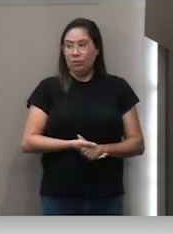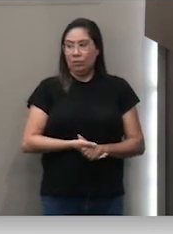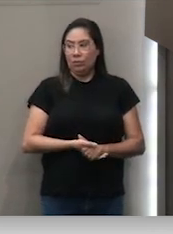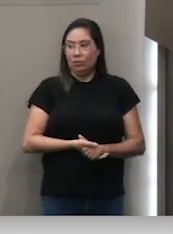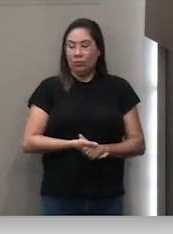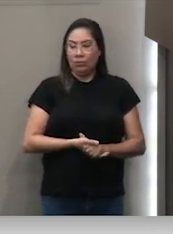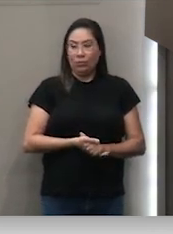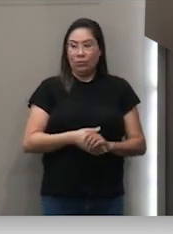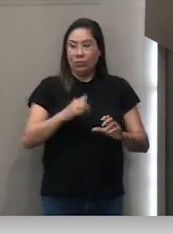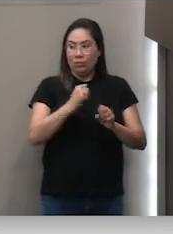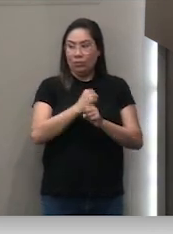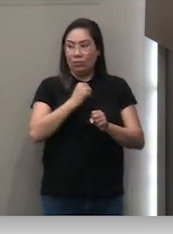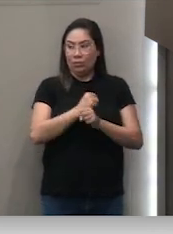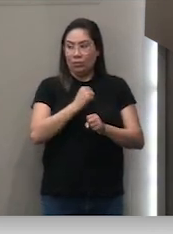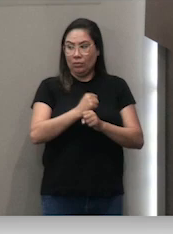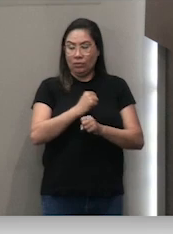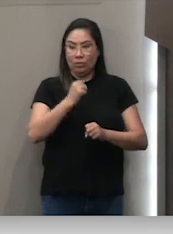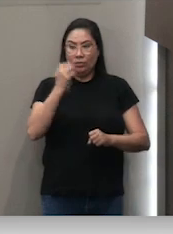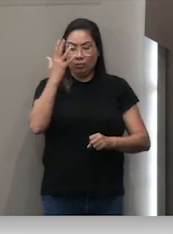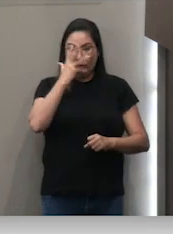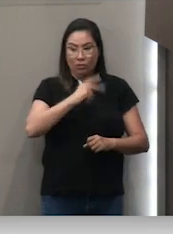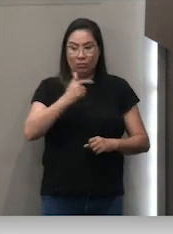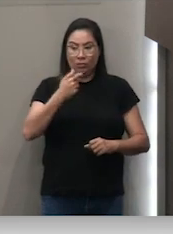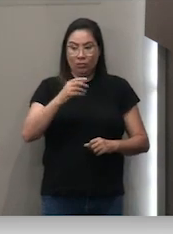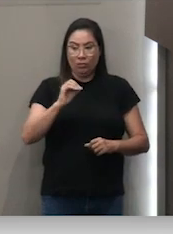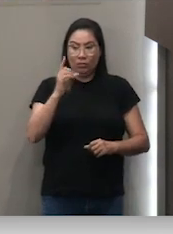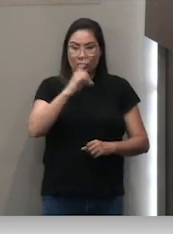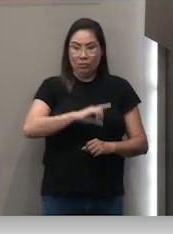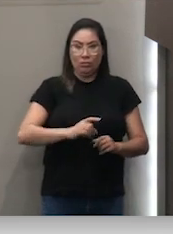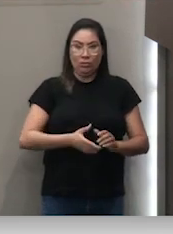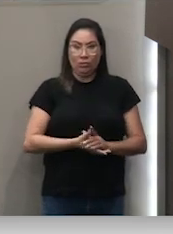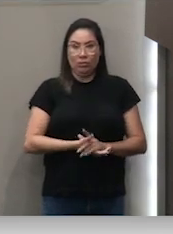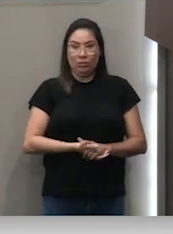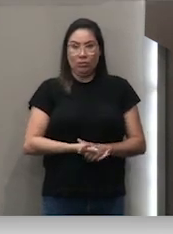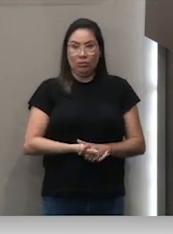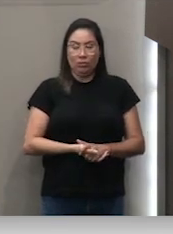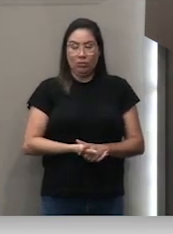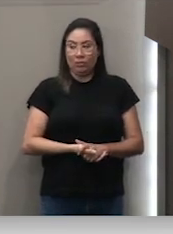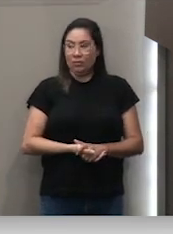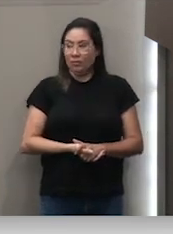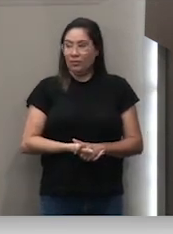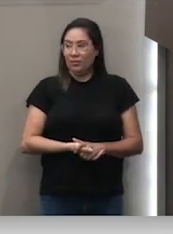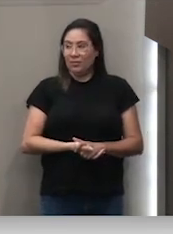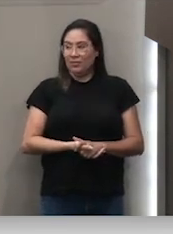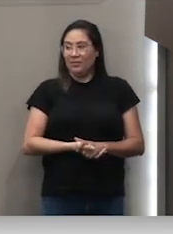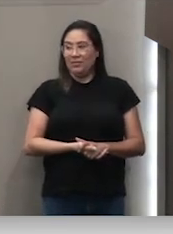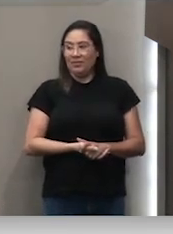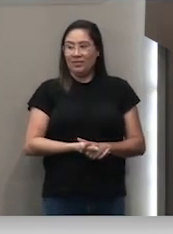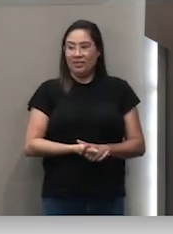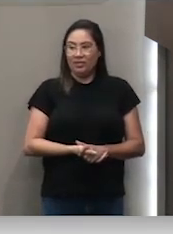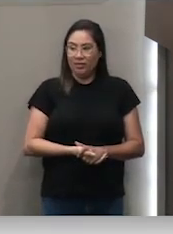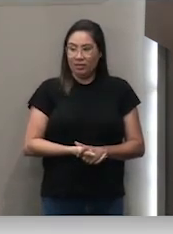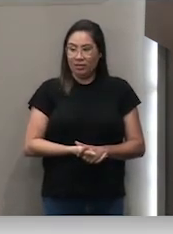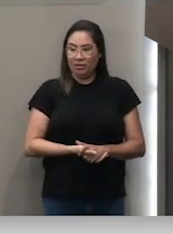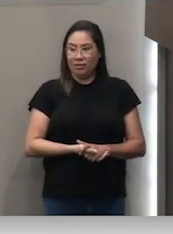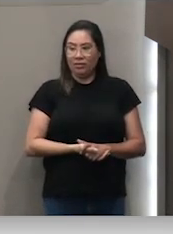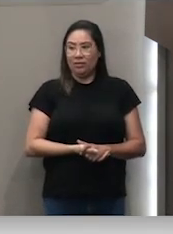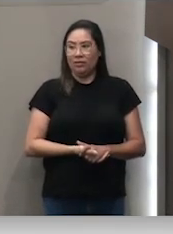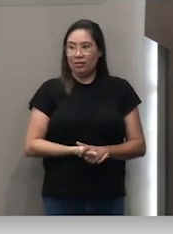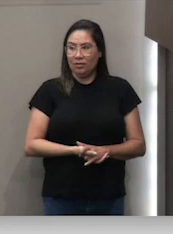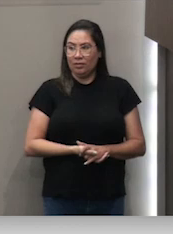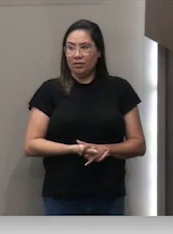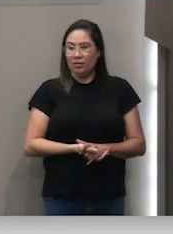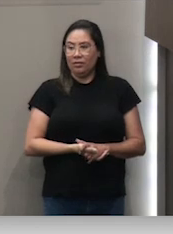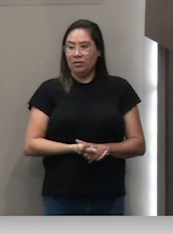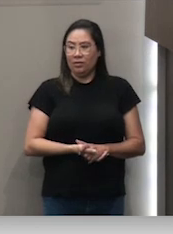tolera. A obra é boa? Vai ficar bonita? Mas 70 dias em frente de uma empresa? Mas dá mais 3 minutos, hein? É, obrigado.